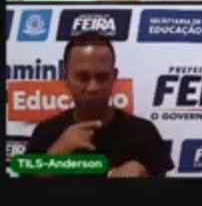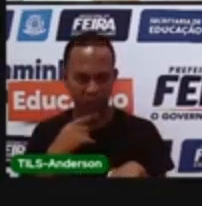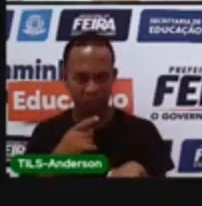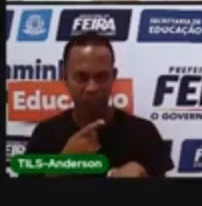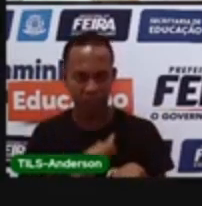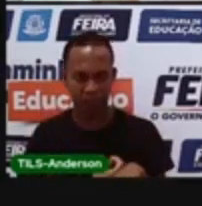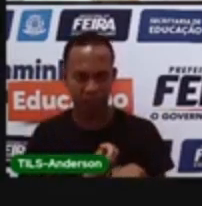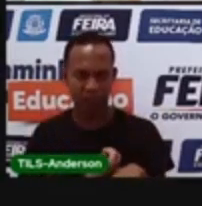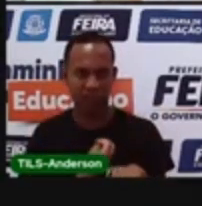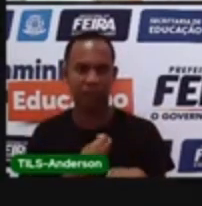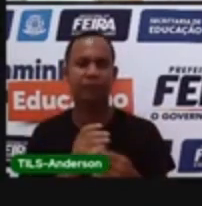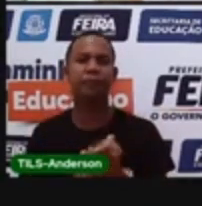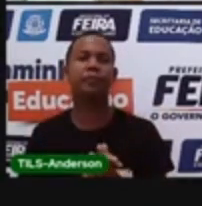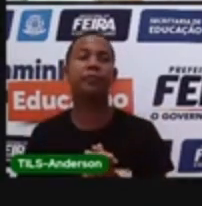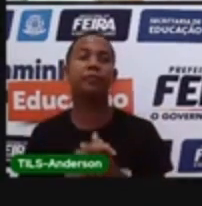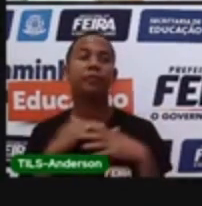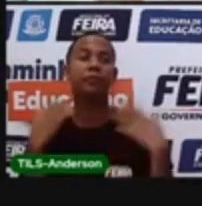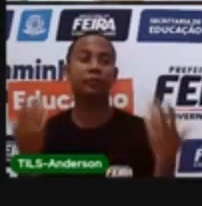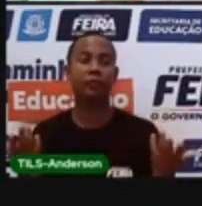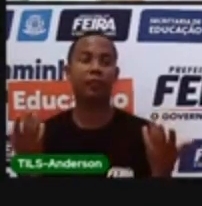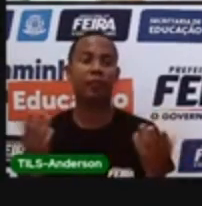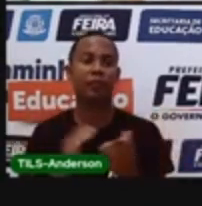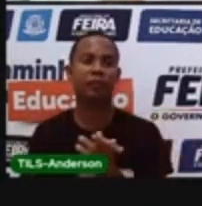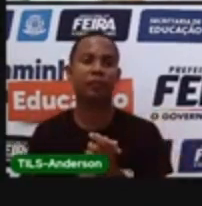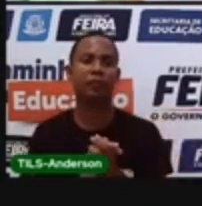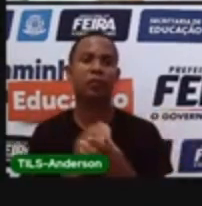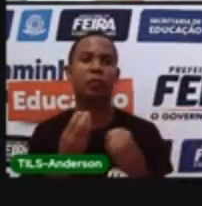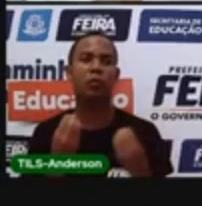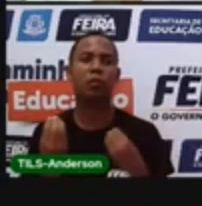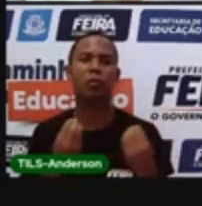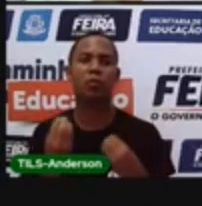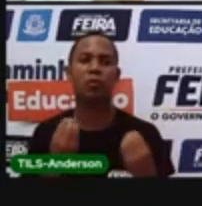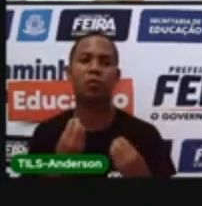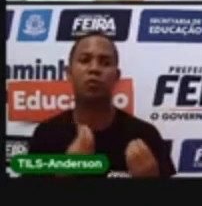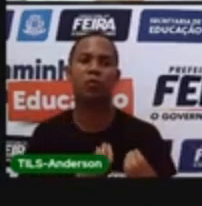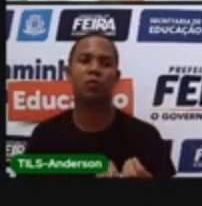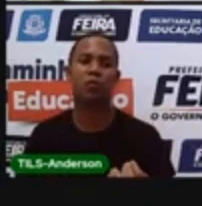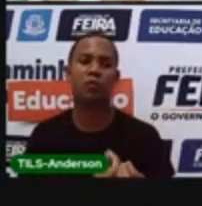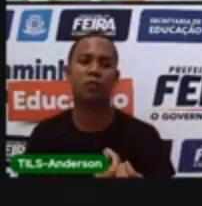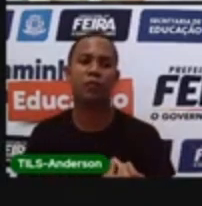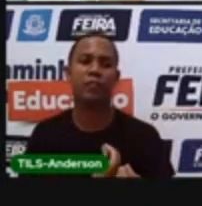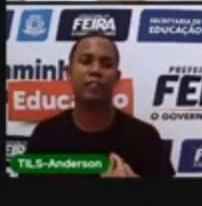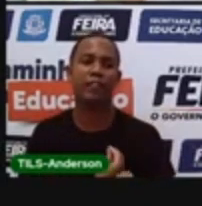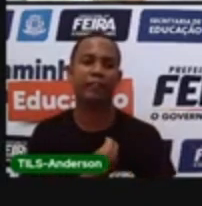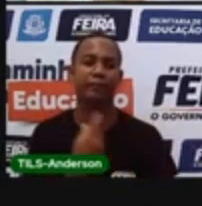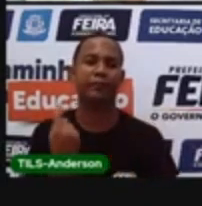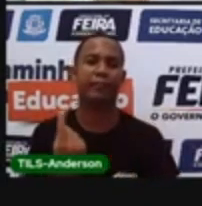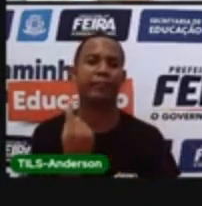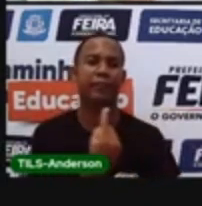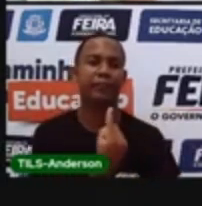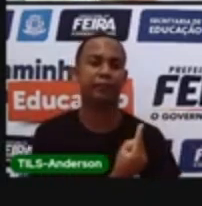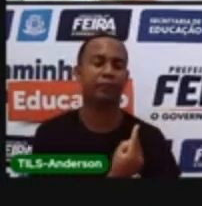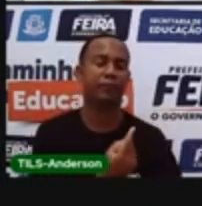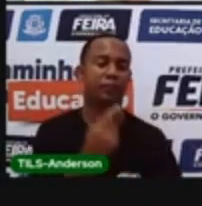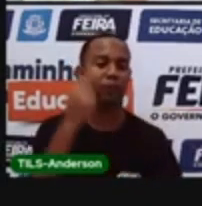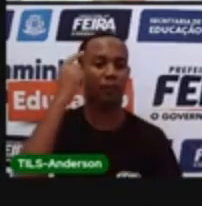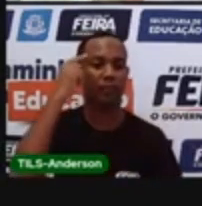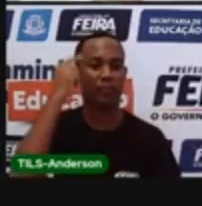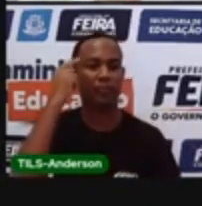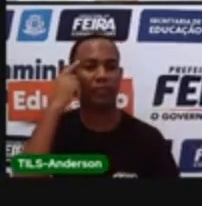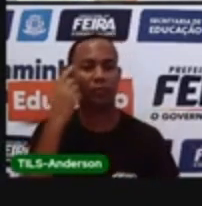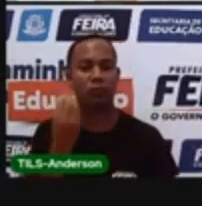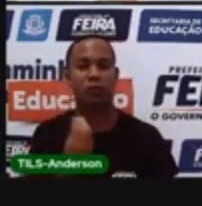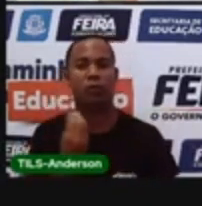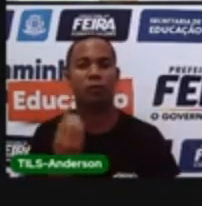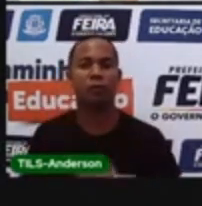E o lixo? Se o lixo não fosse coletado? E aí, como seria a vida da gente? Fica aí a dica da ProMaria para vocês pensarem sobre